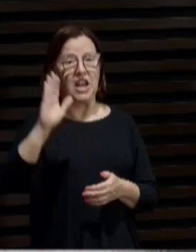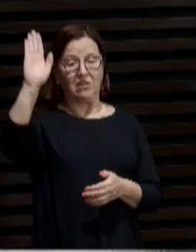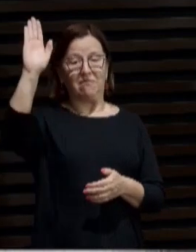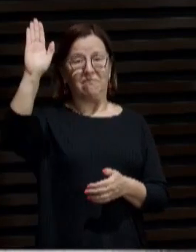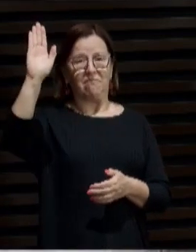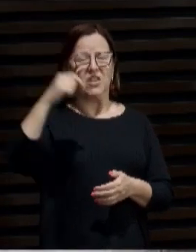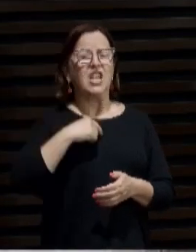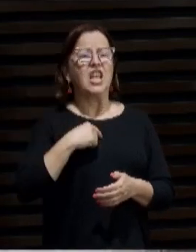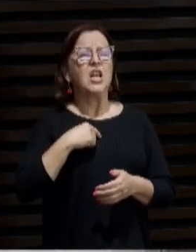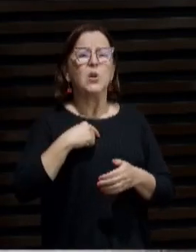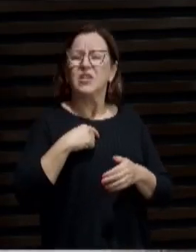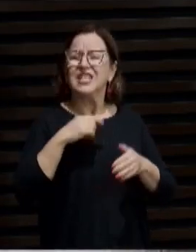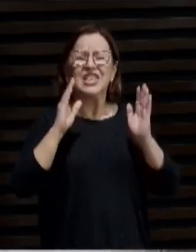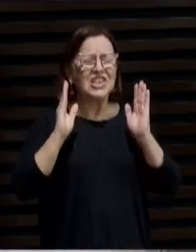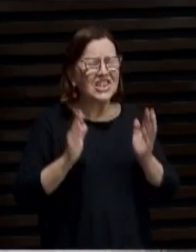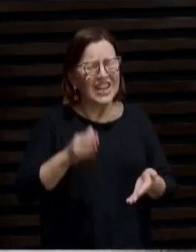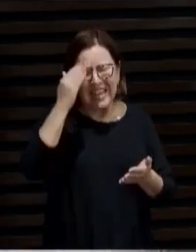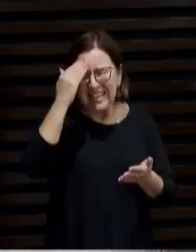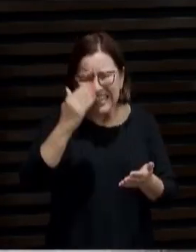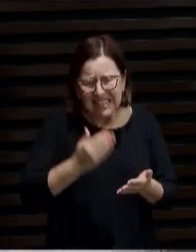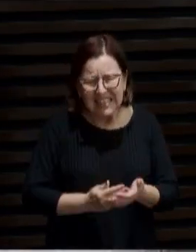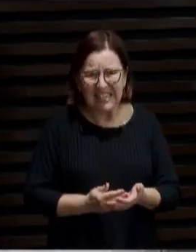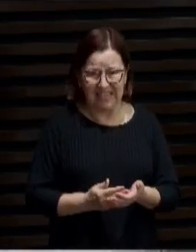Eu já acreditei de forma equivocada, querido.